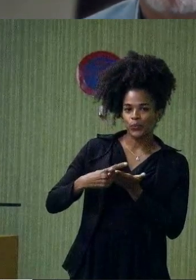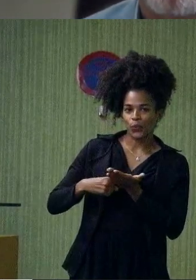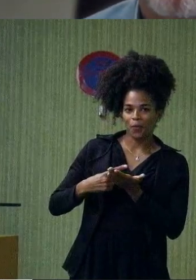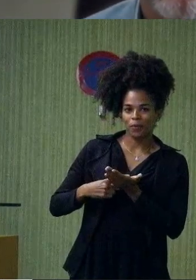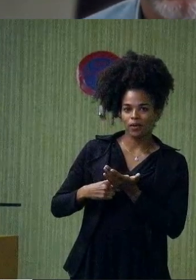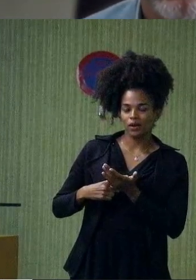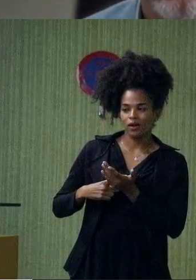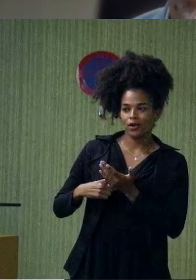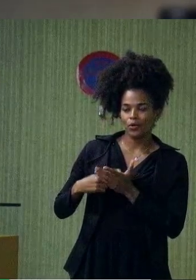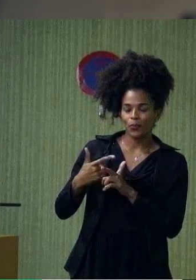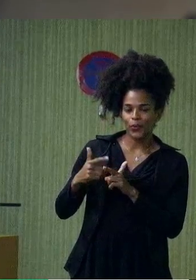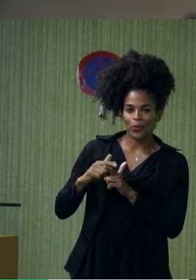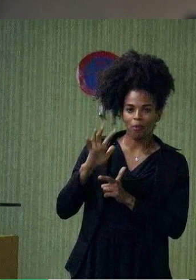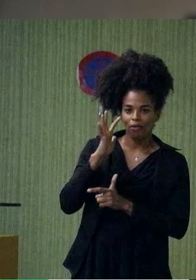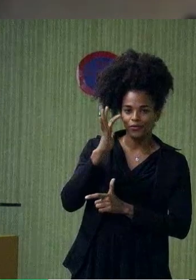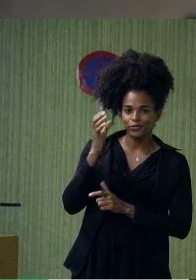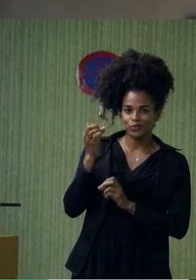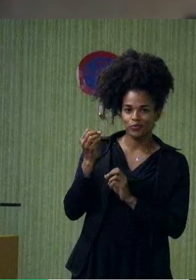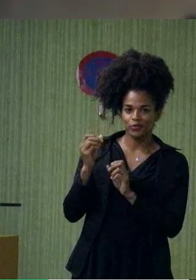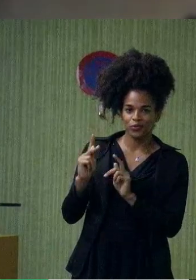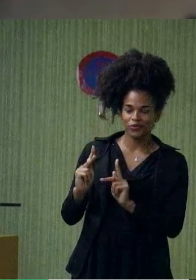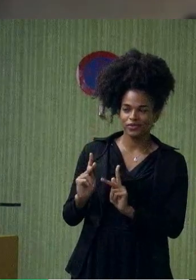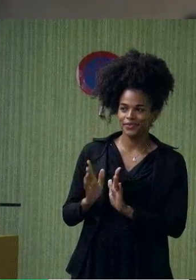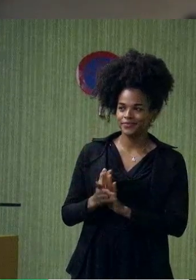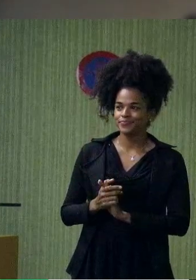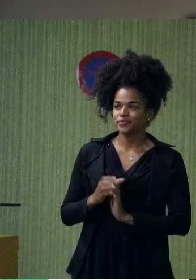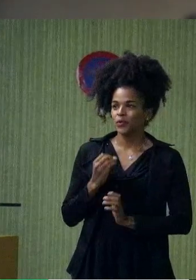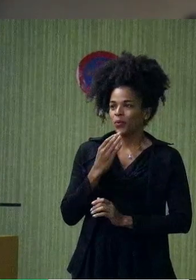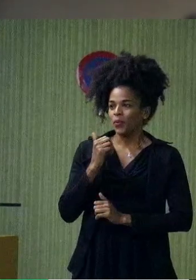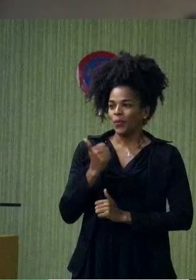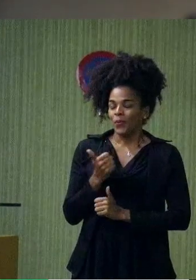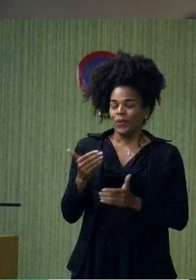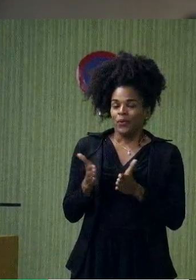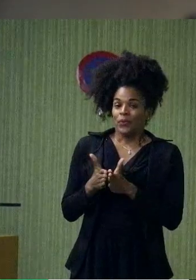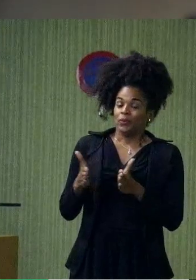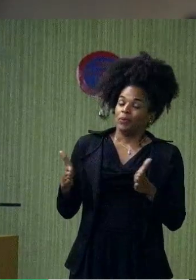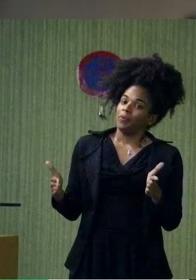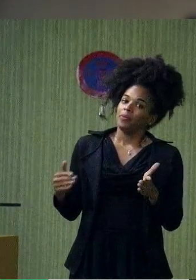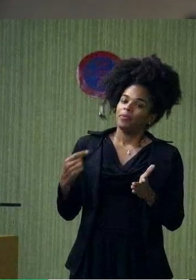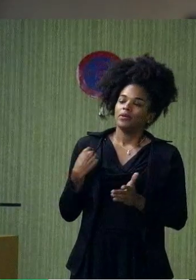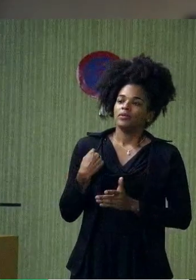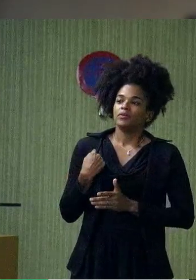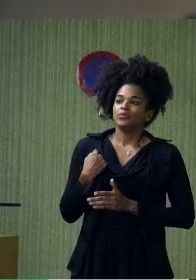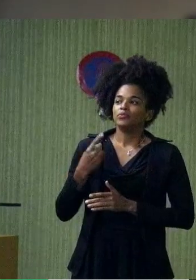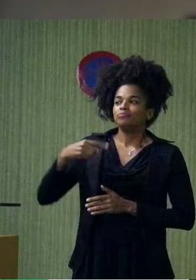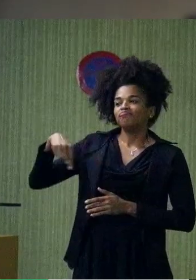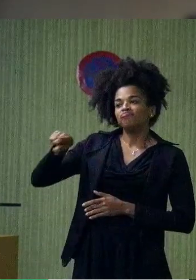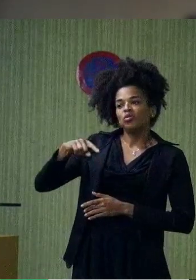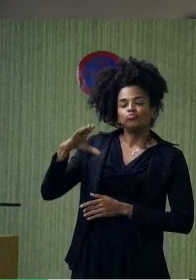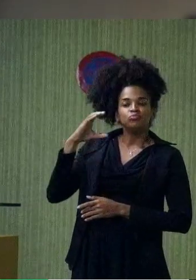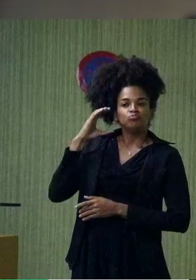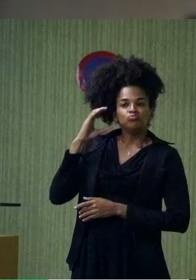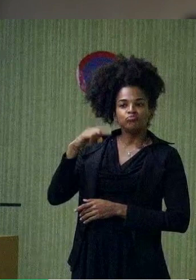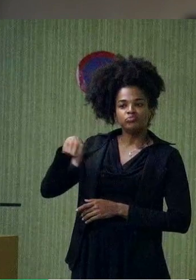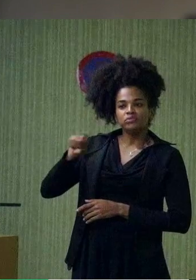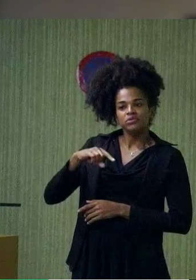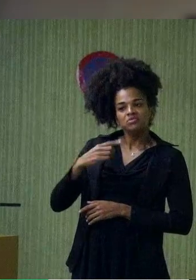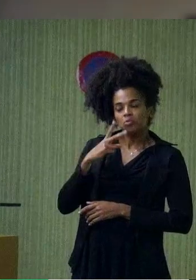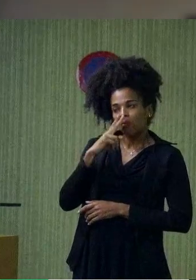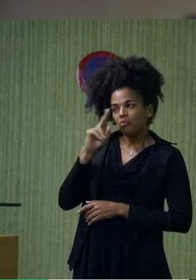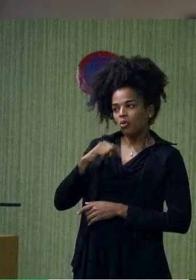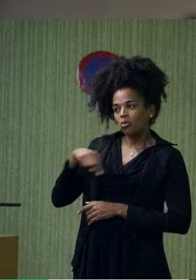áudio certo eh bom no momento eu não os ouço mas eu creio que os senhores me ouvem